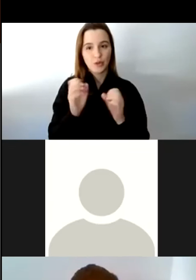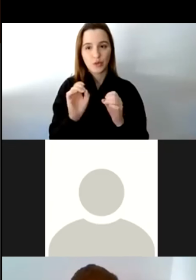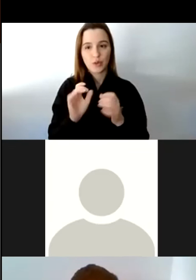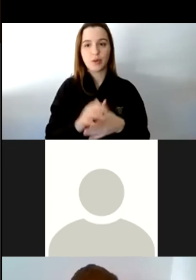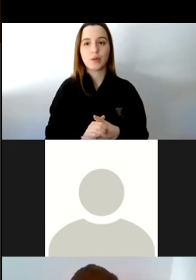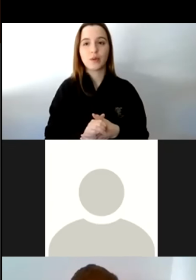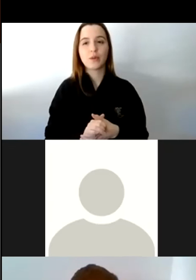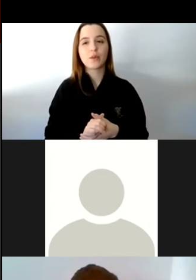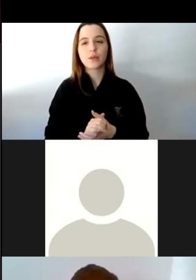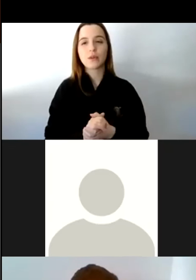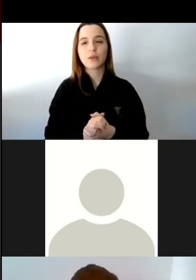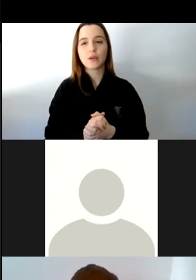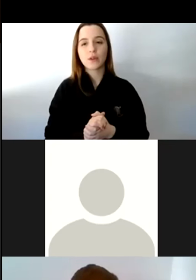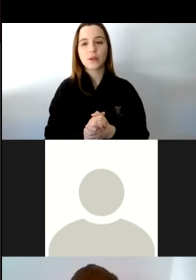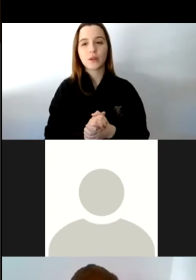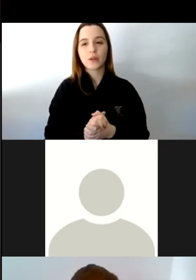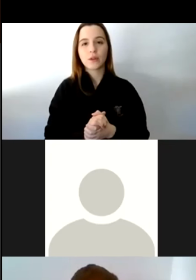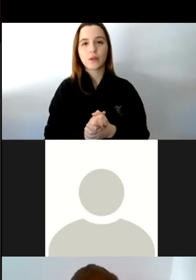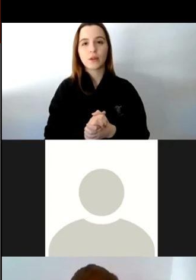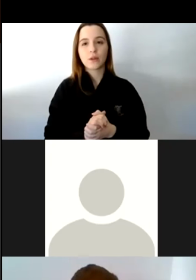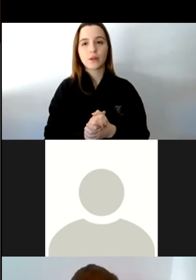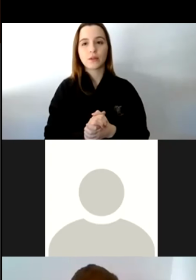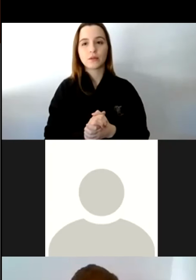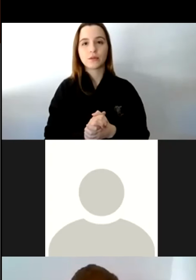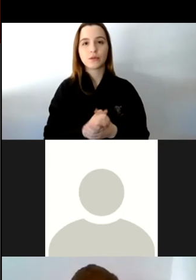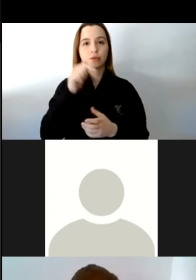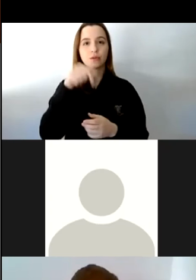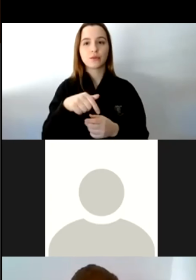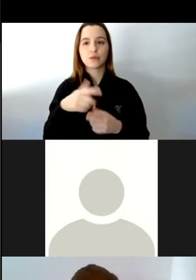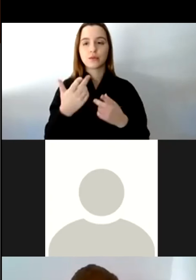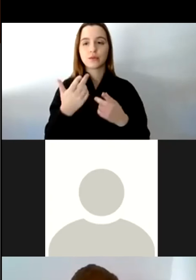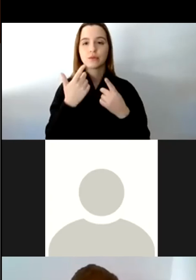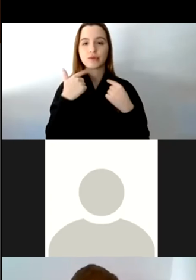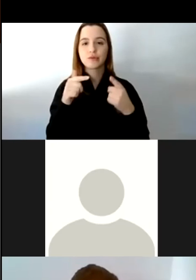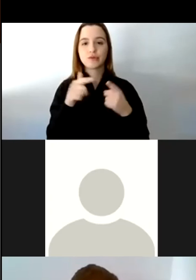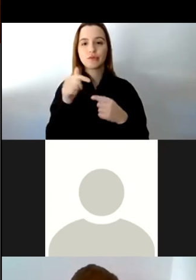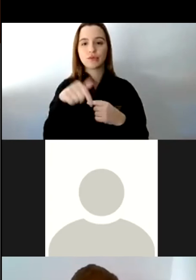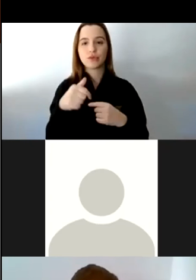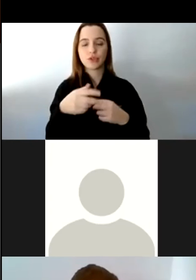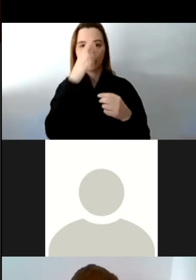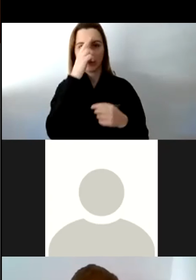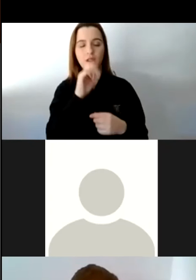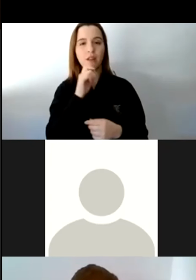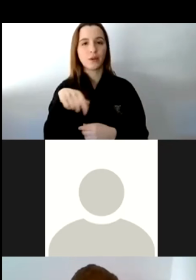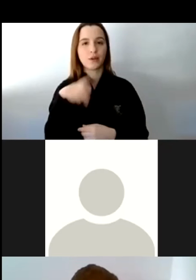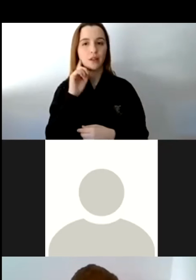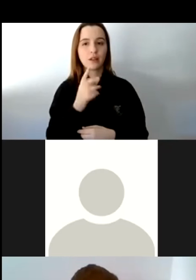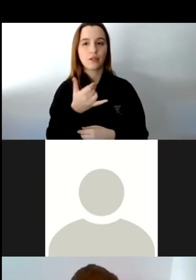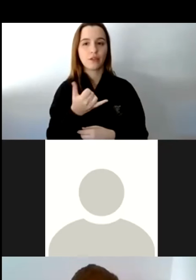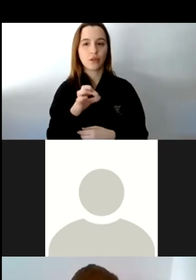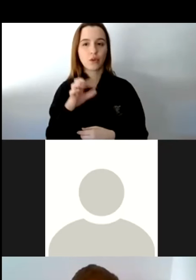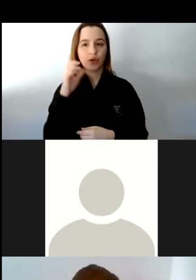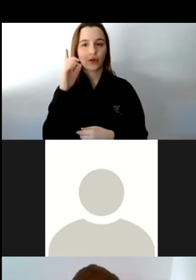coloquem à conseguiram reunir esforços para que estejamos hoje, dia 28 de fevereiro, a comemorar o Dia Internacional das Doenças Raras.